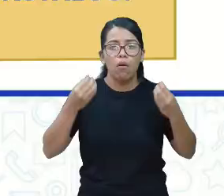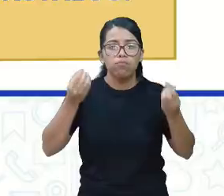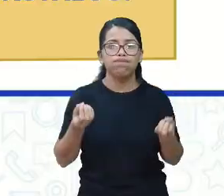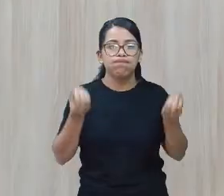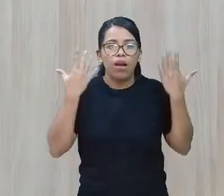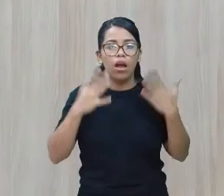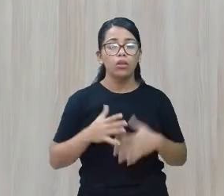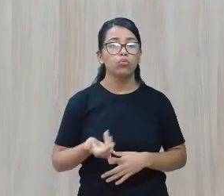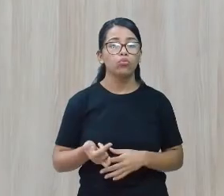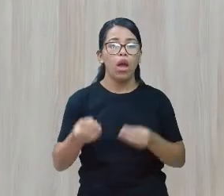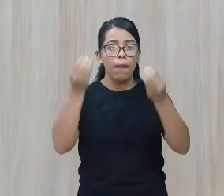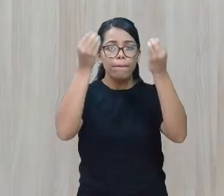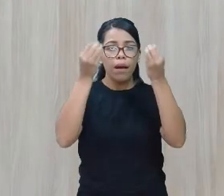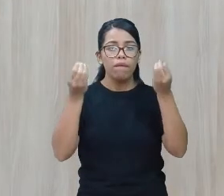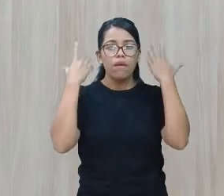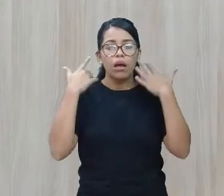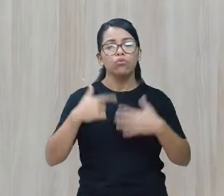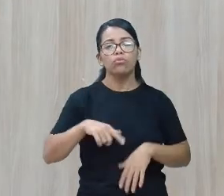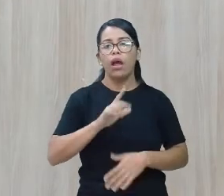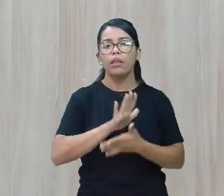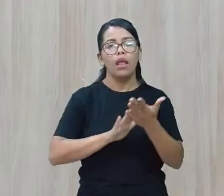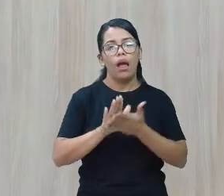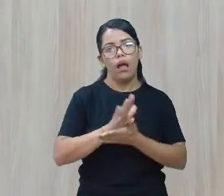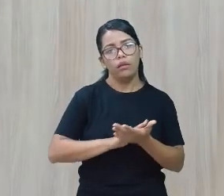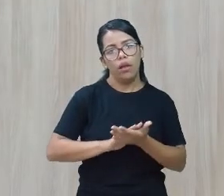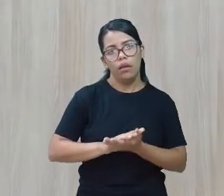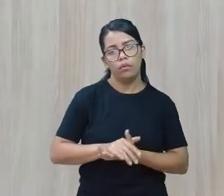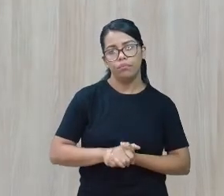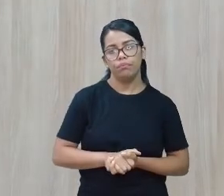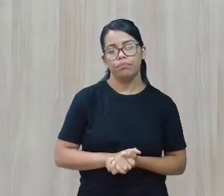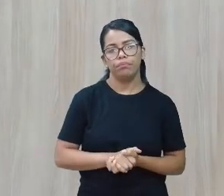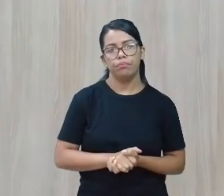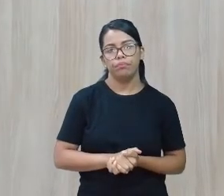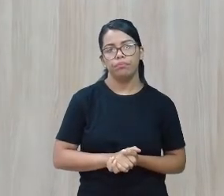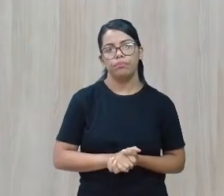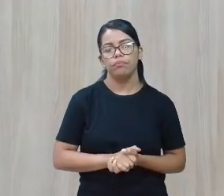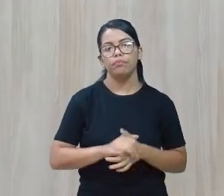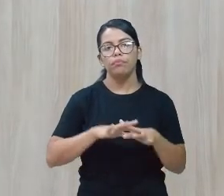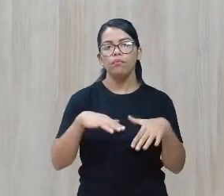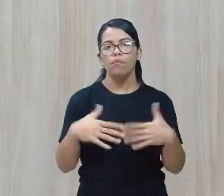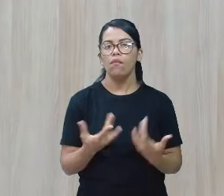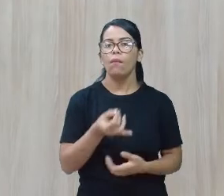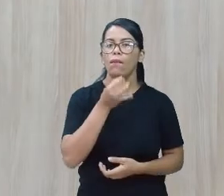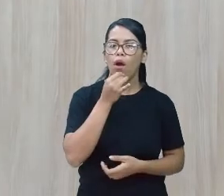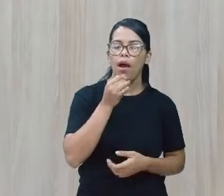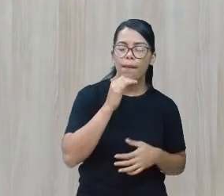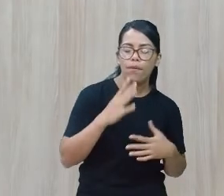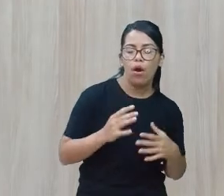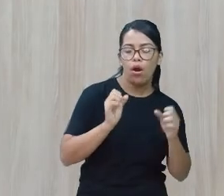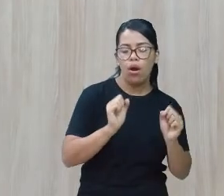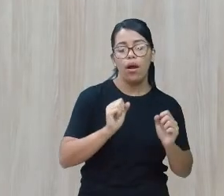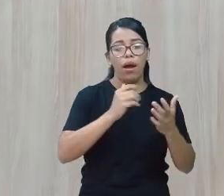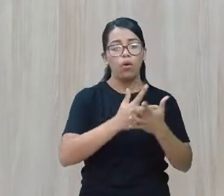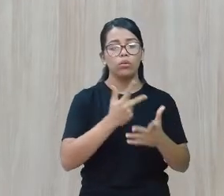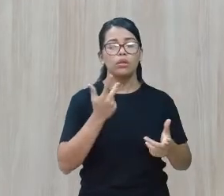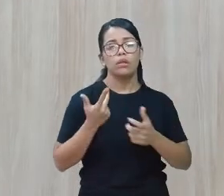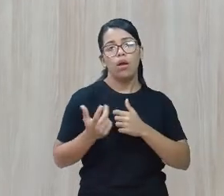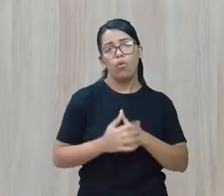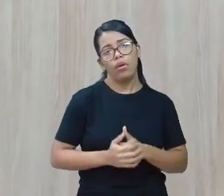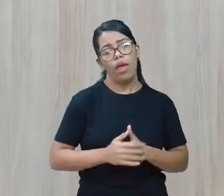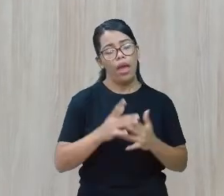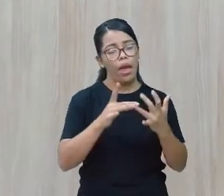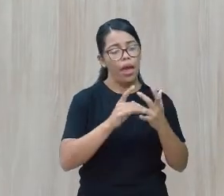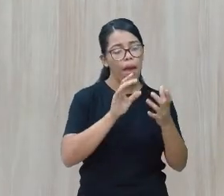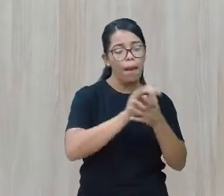aquilo que eu disse a vocês, né? Essa correria do dia a dia, ou pais que se separam, um vai para um lado, outro vai para outro, a mãe correndo